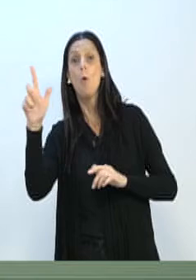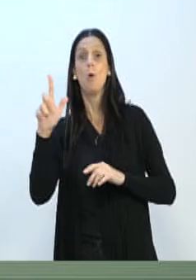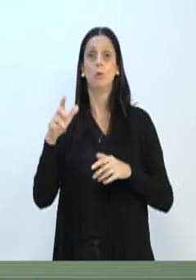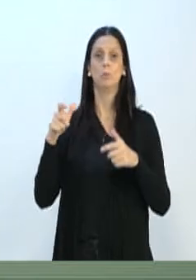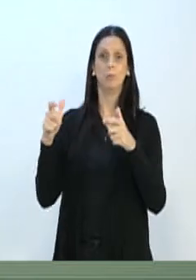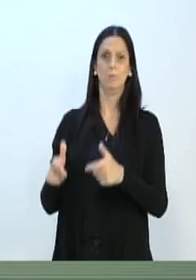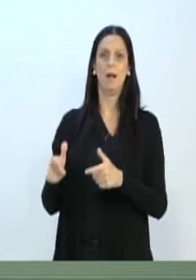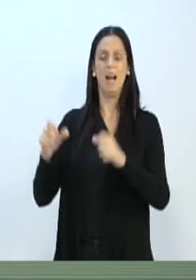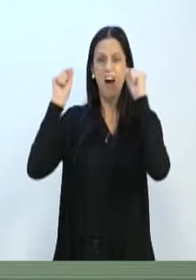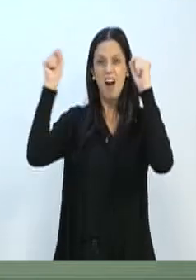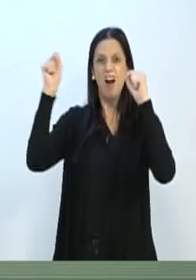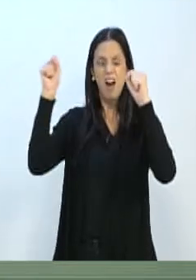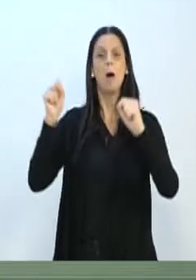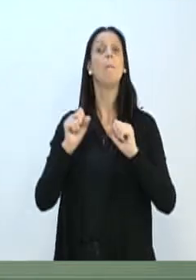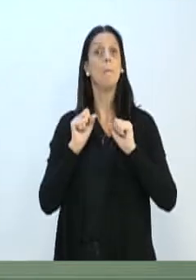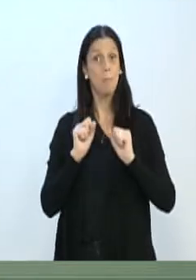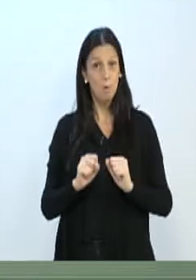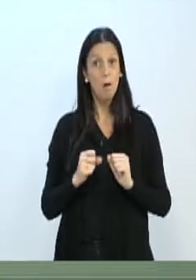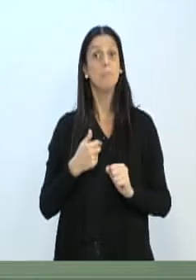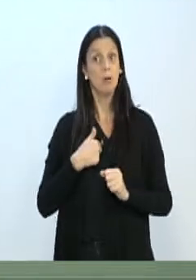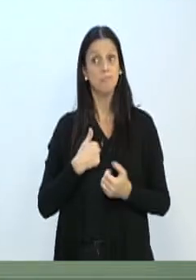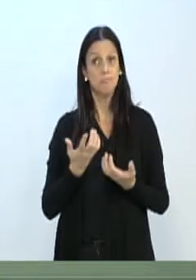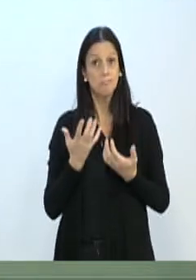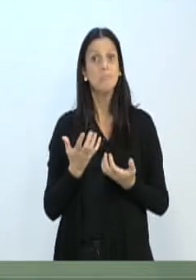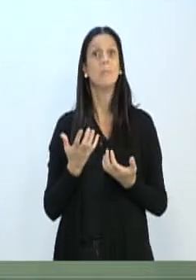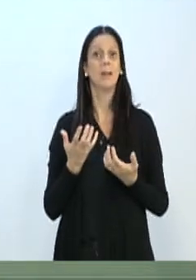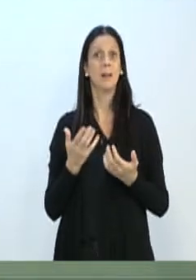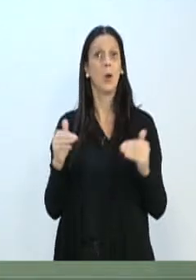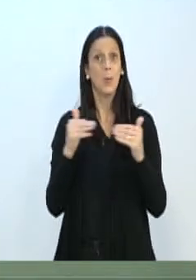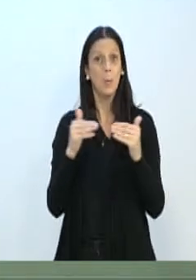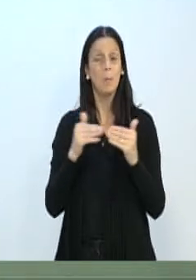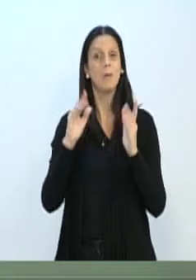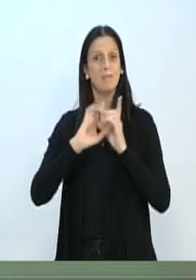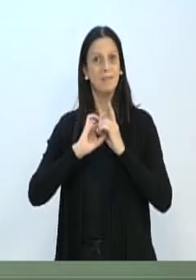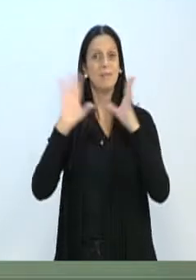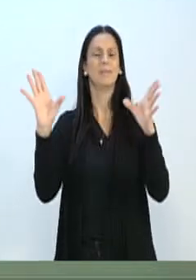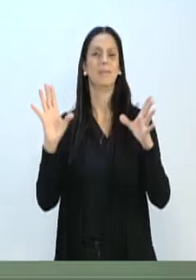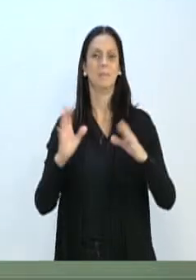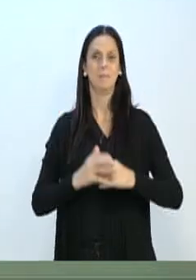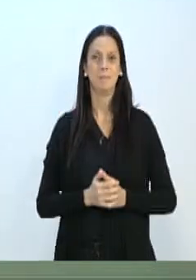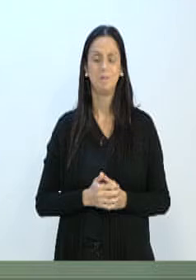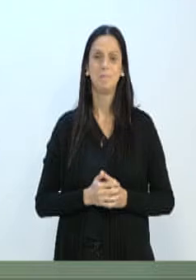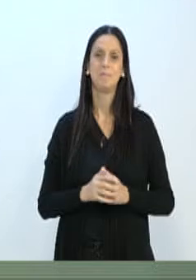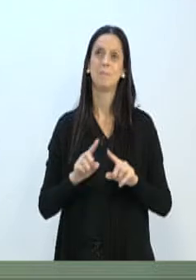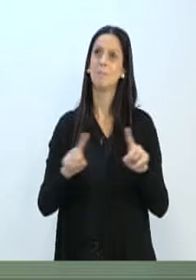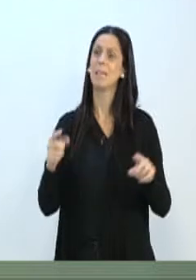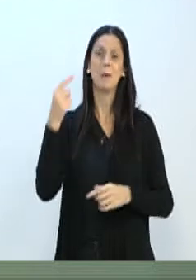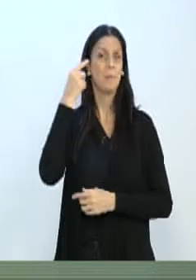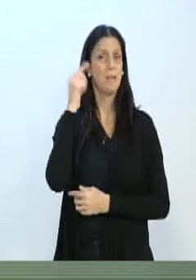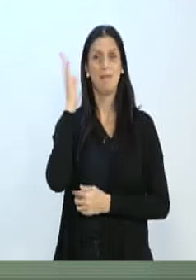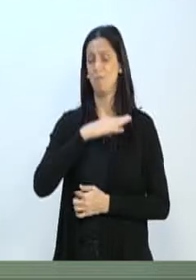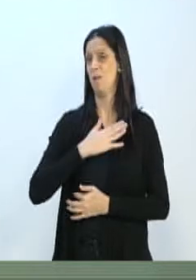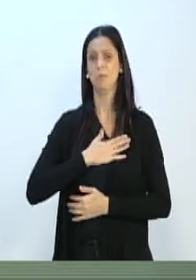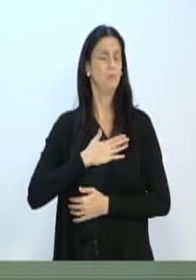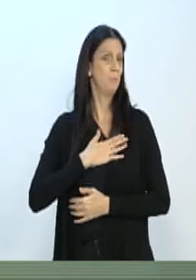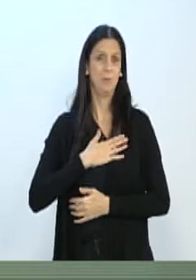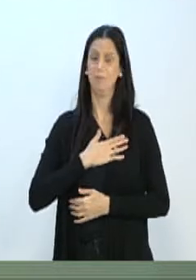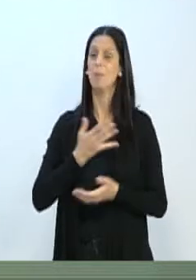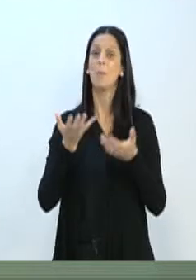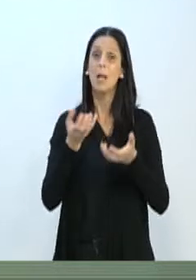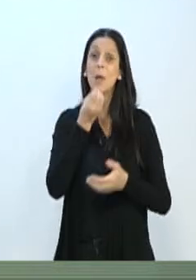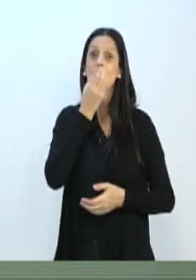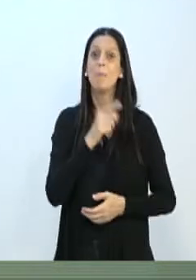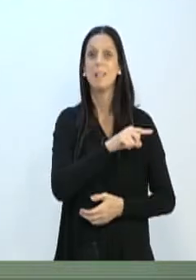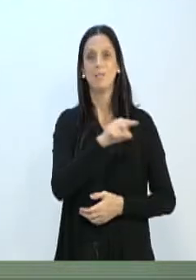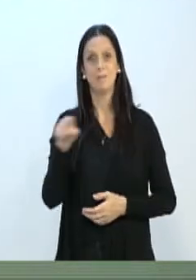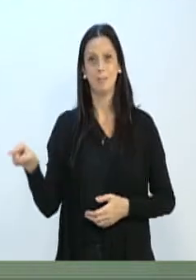locais, que isso é muito bem-vindo, faz parte da nossa democracia. Por favor, não pensem mal de mim. Eu quero o bem de vocês.